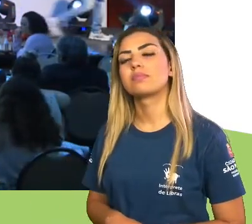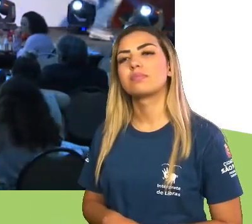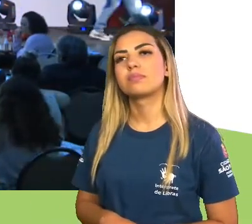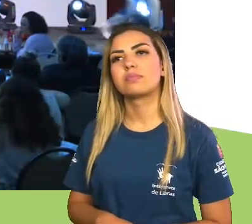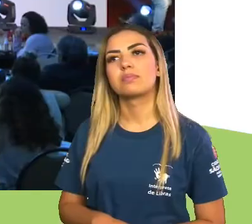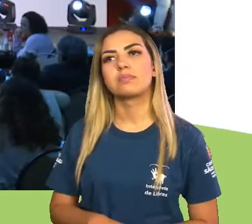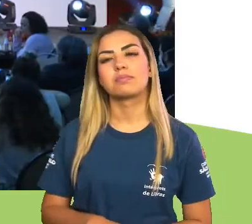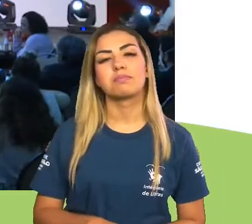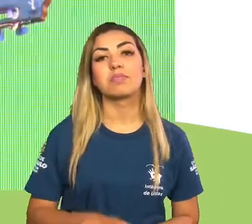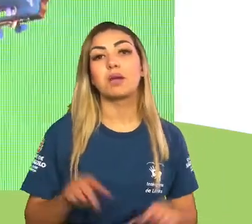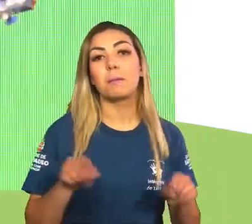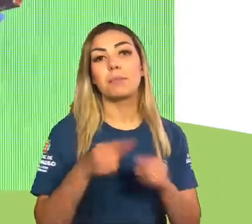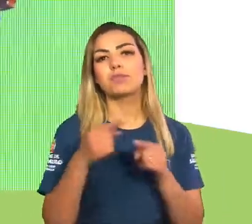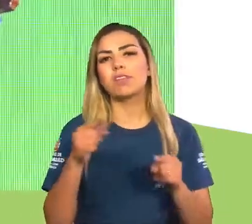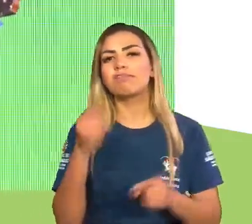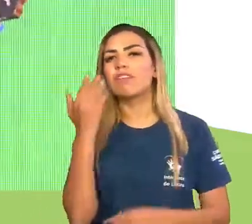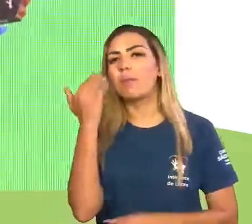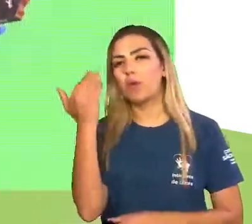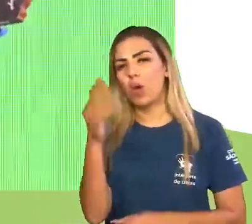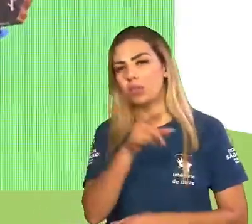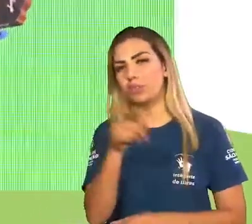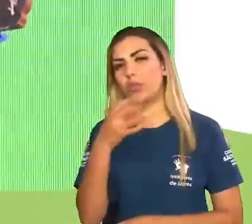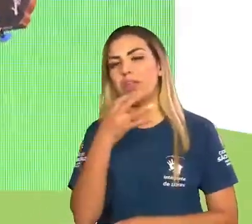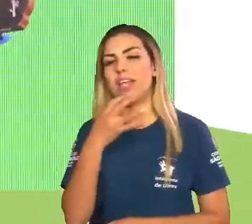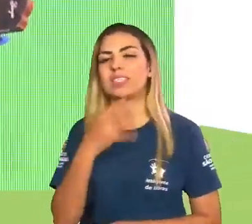Uma bem familiar, assim.